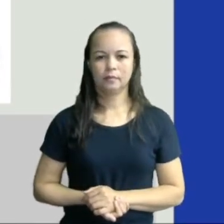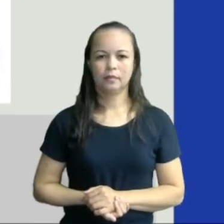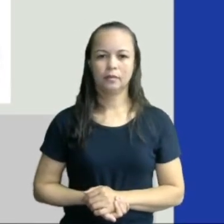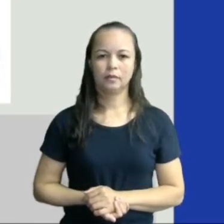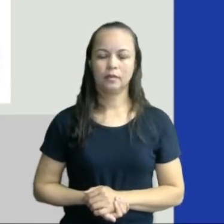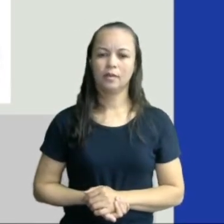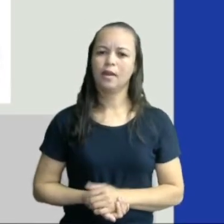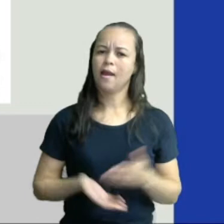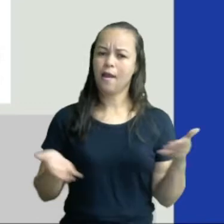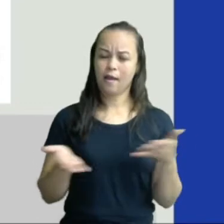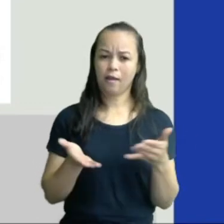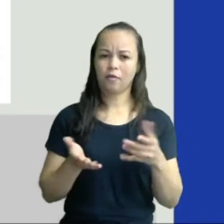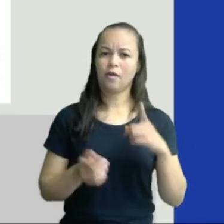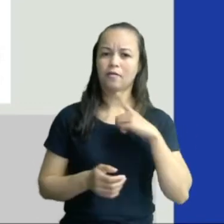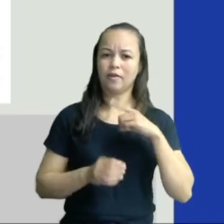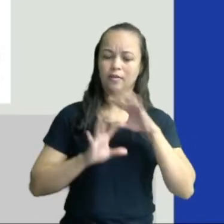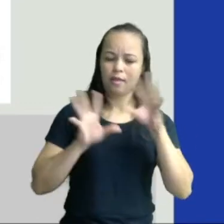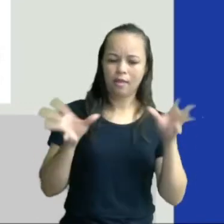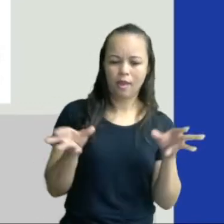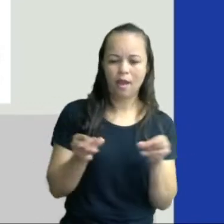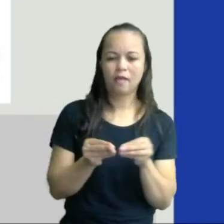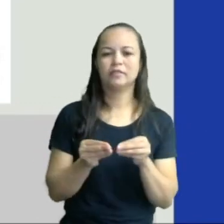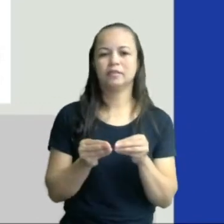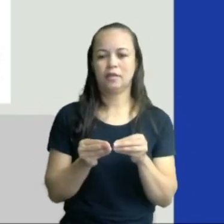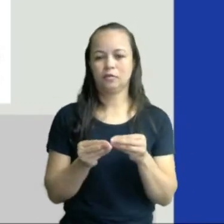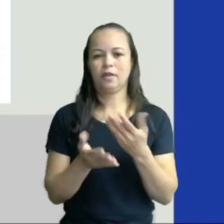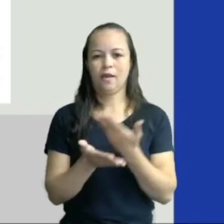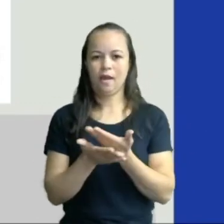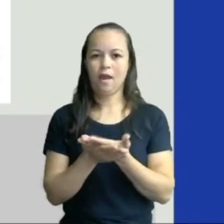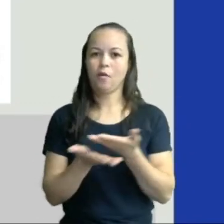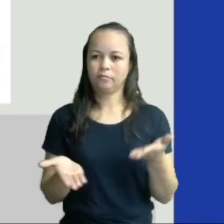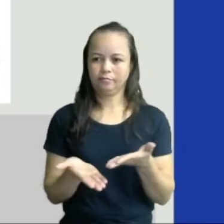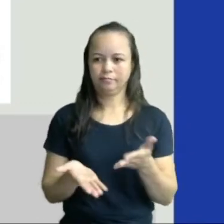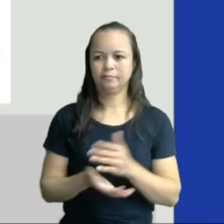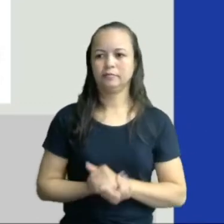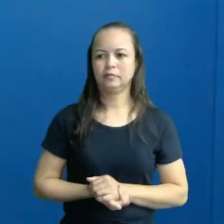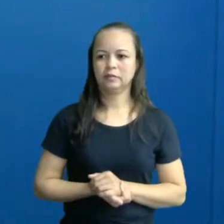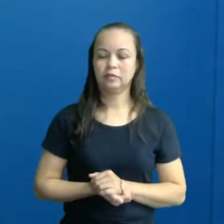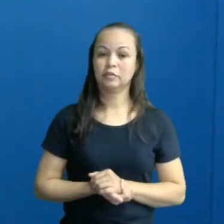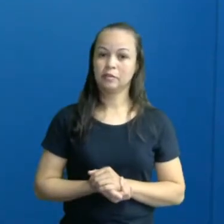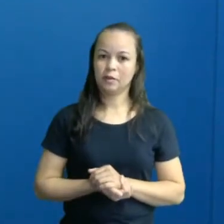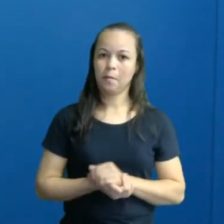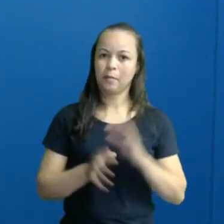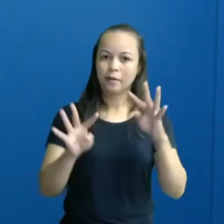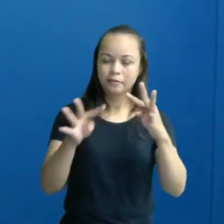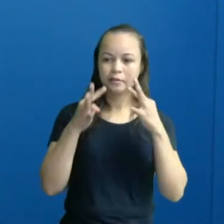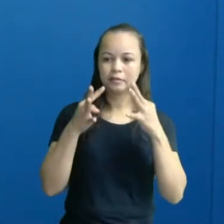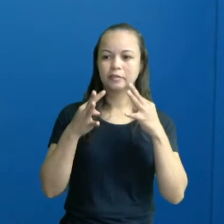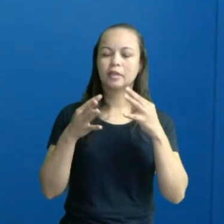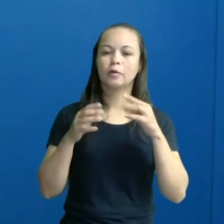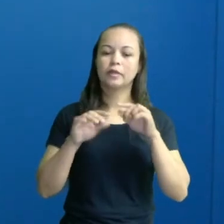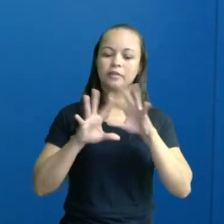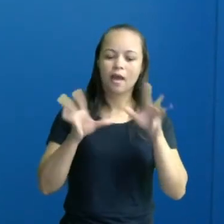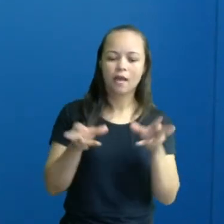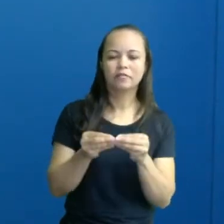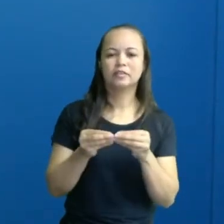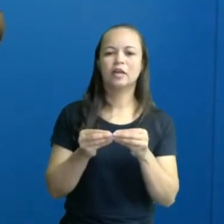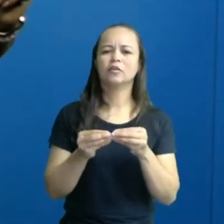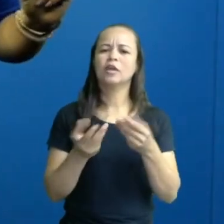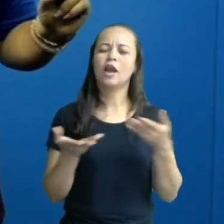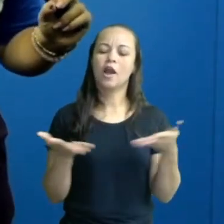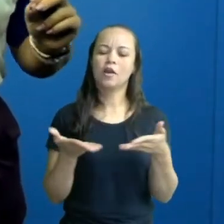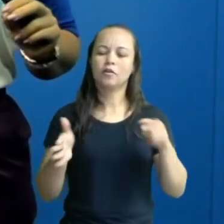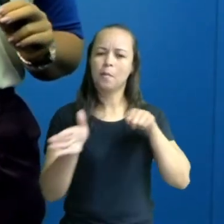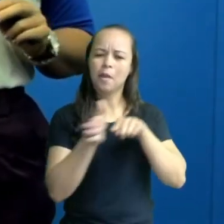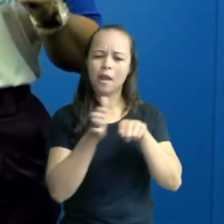Vamos fazer uma breve revisão sobre os assuntos que a gente viu na aula de hoje. Fica ligado nessa revisão, porque a gente vai responder umas